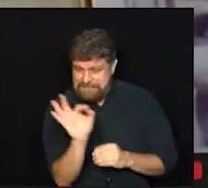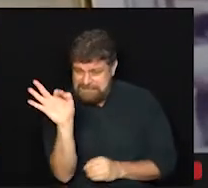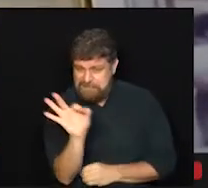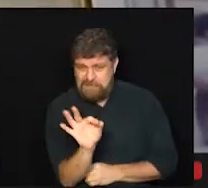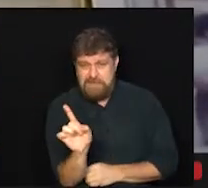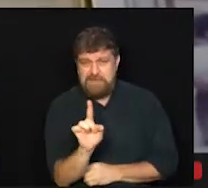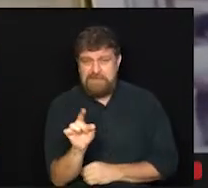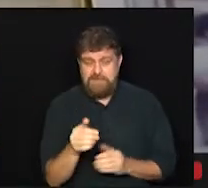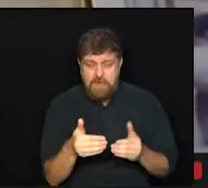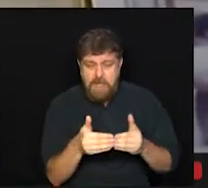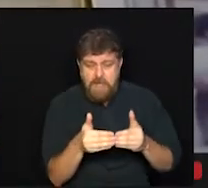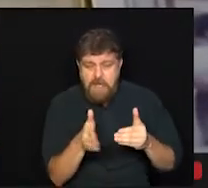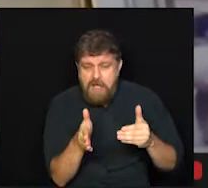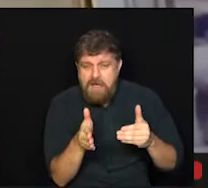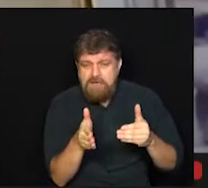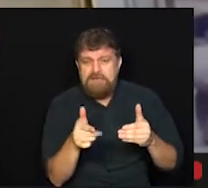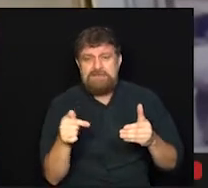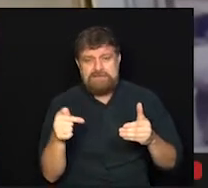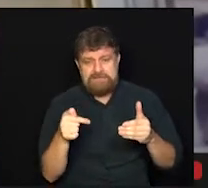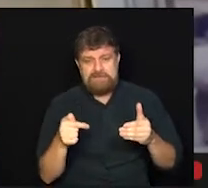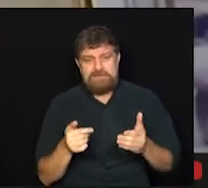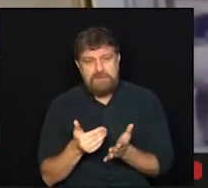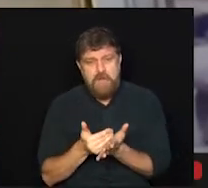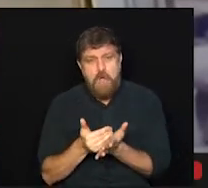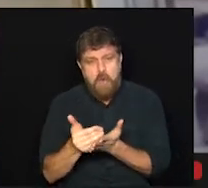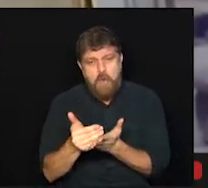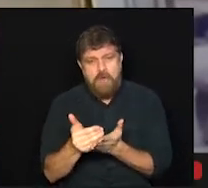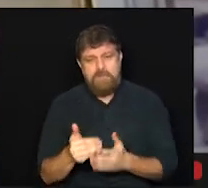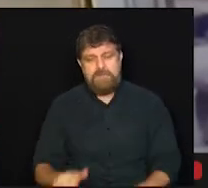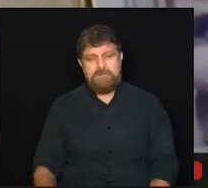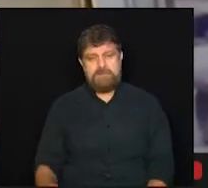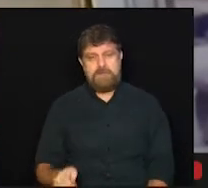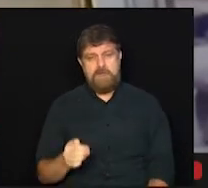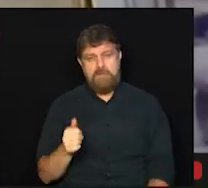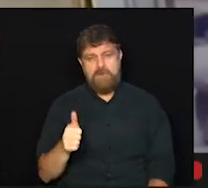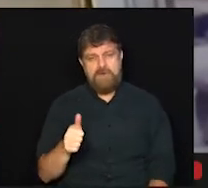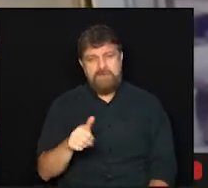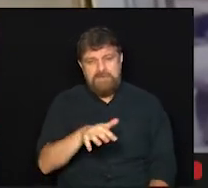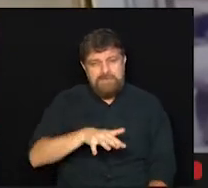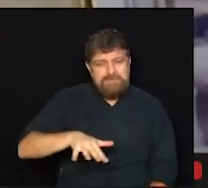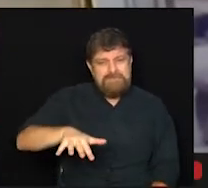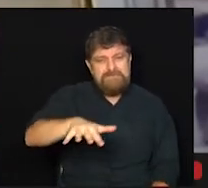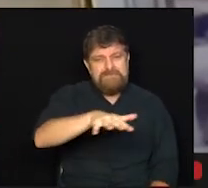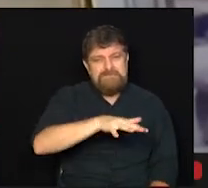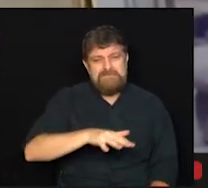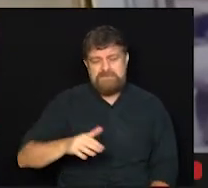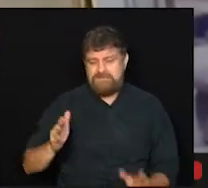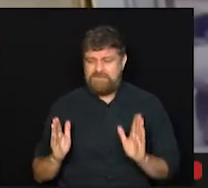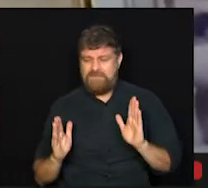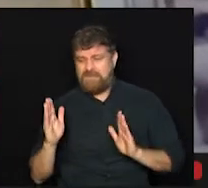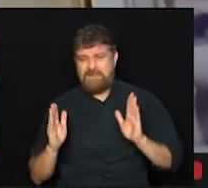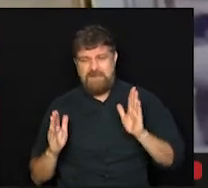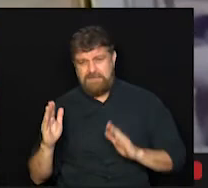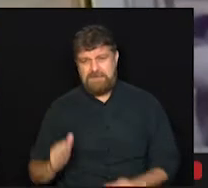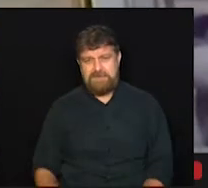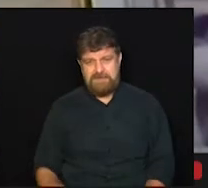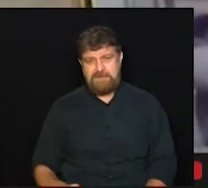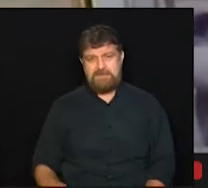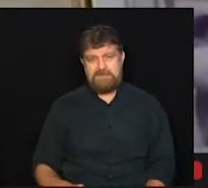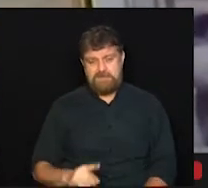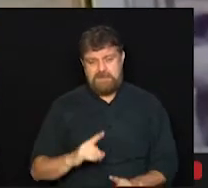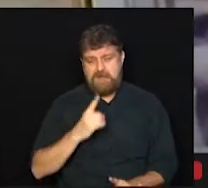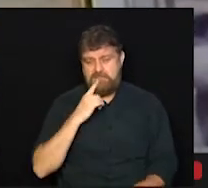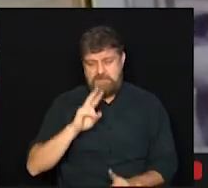porque no começo ele não fechou totalmente. Até nessa última esse último período aí mais emergencial, sim, ele